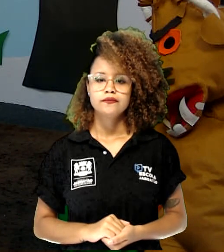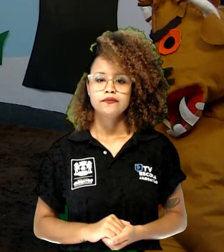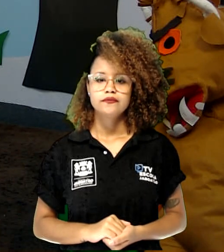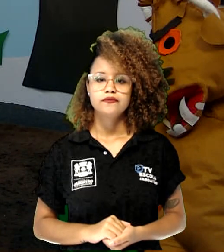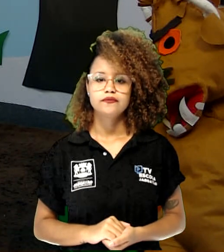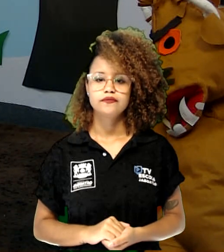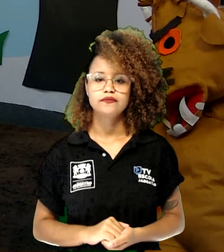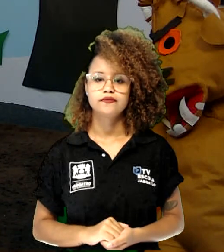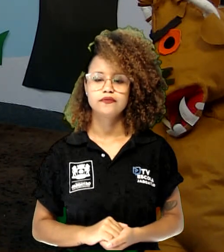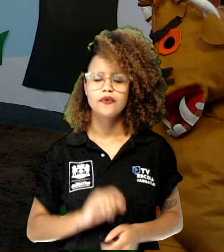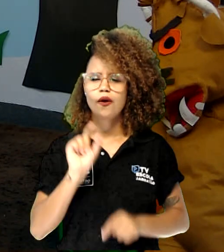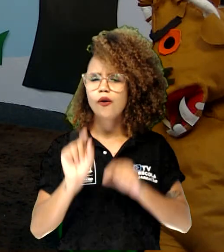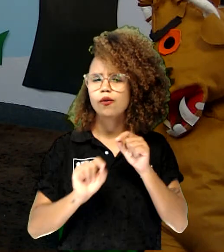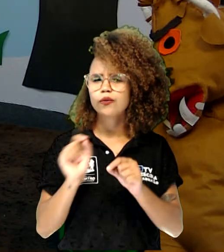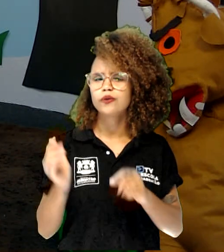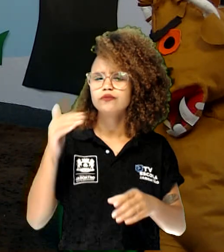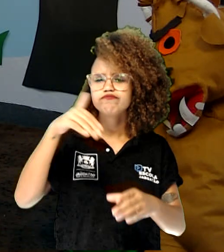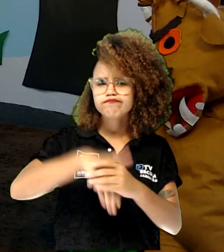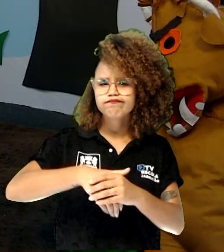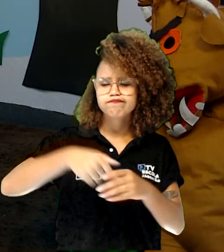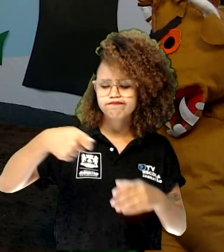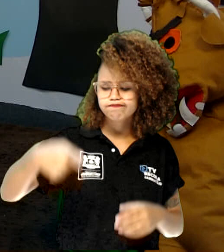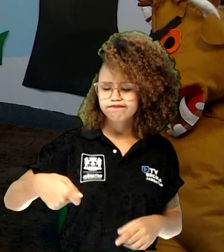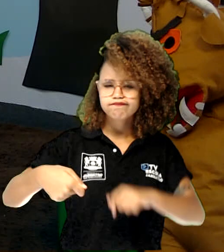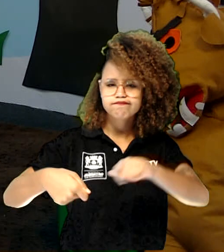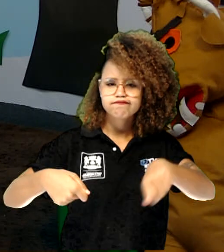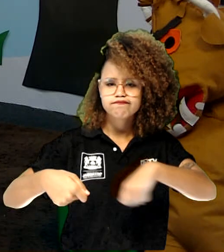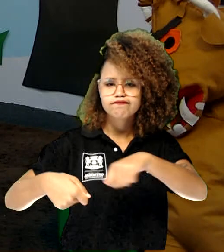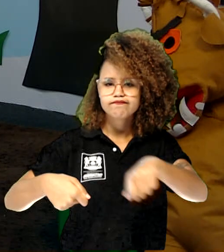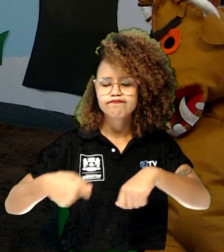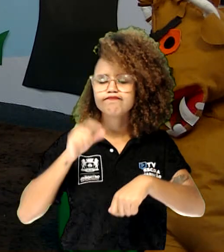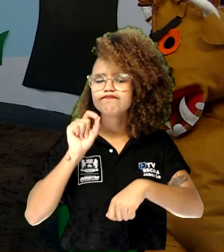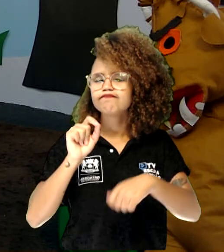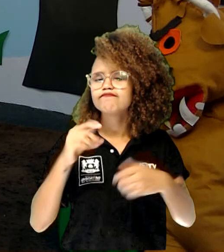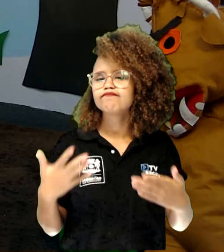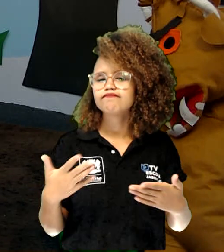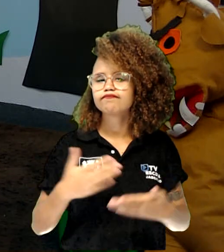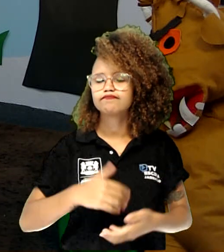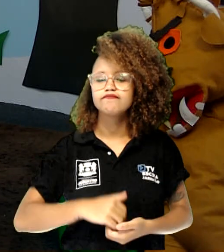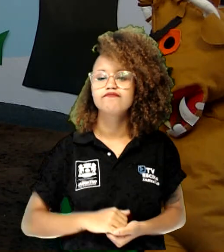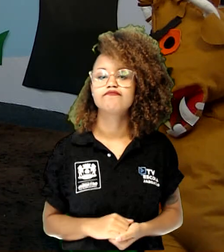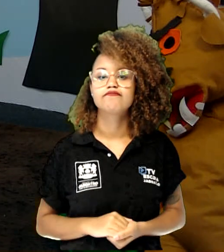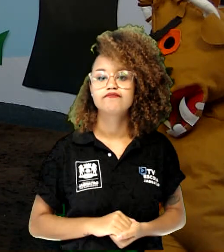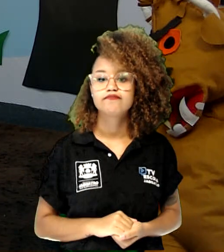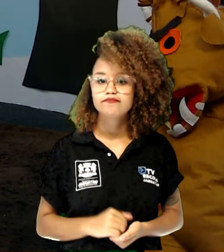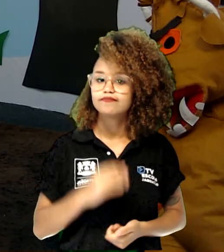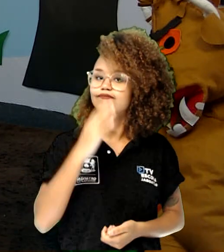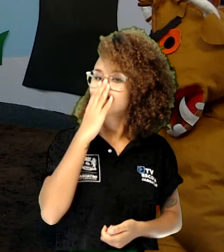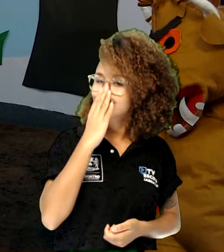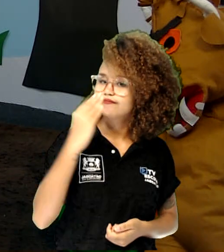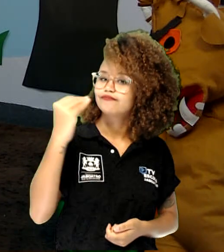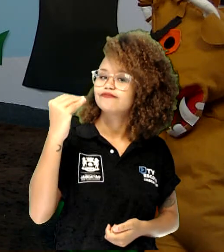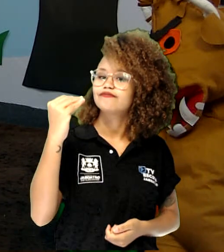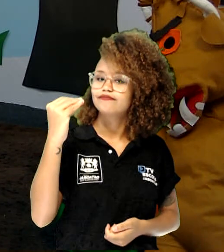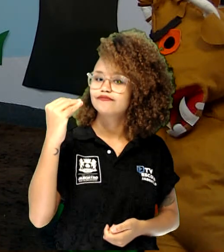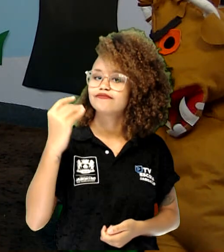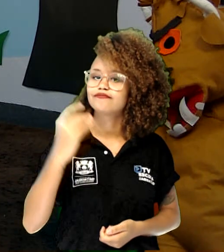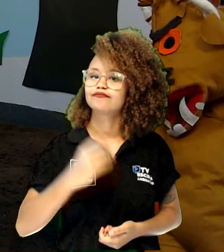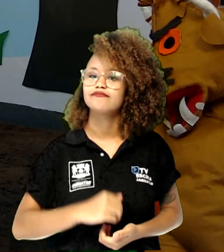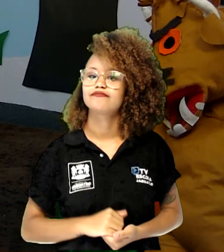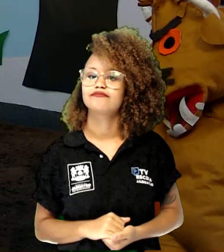E quem é que vai estar dentro dessa panela? A